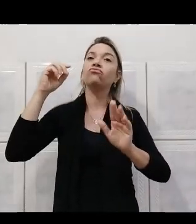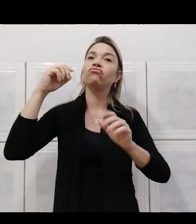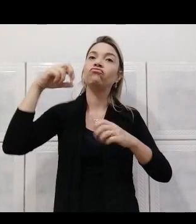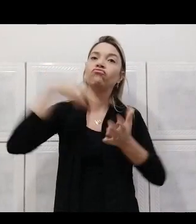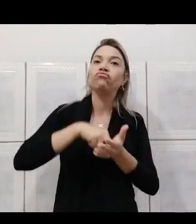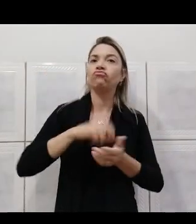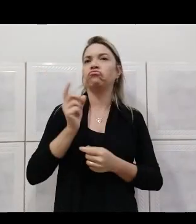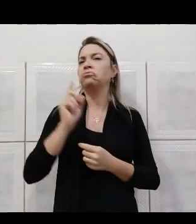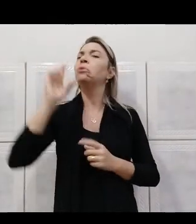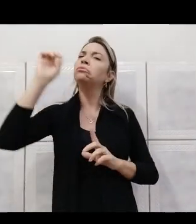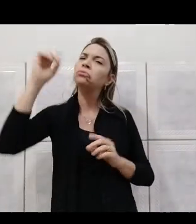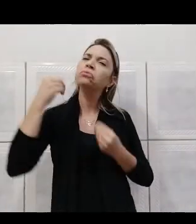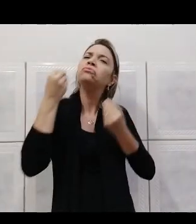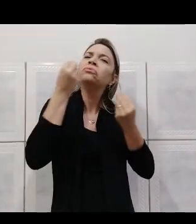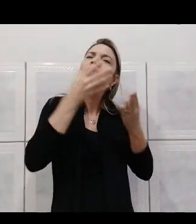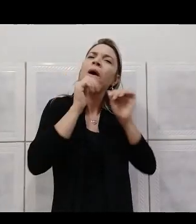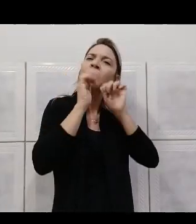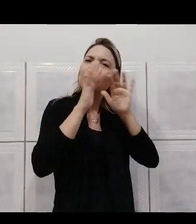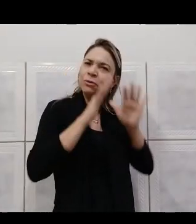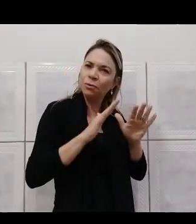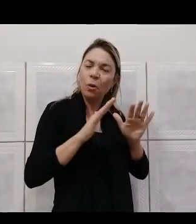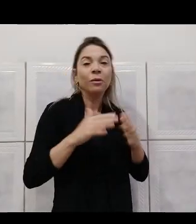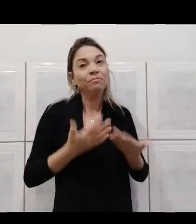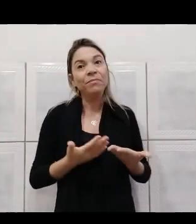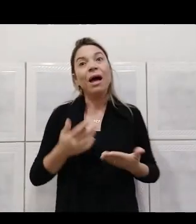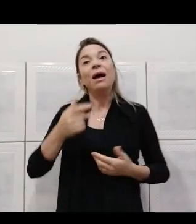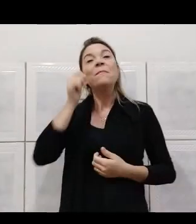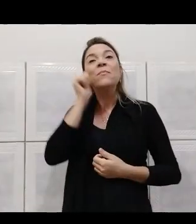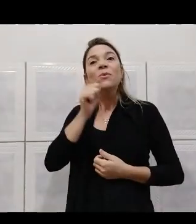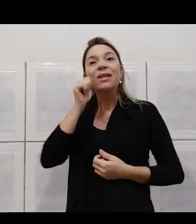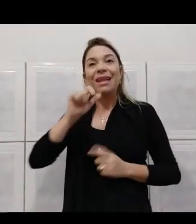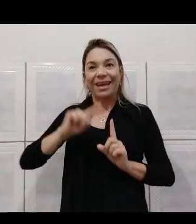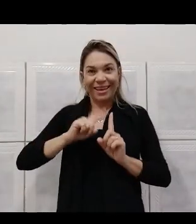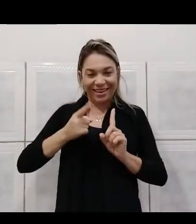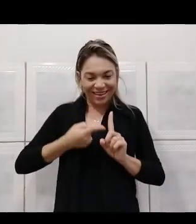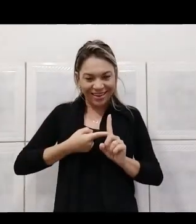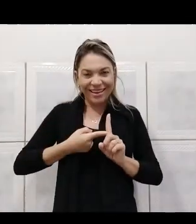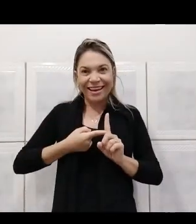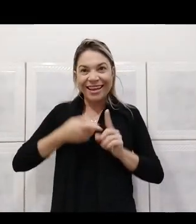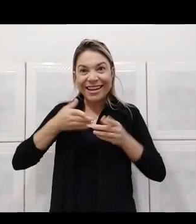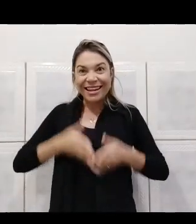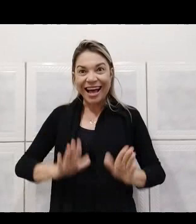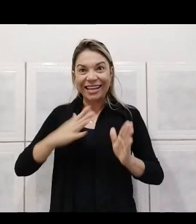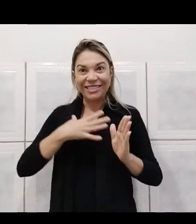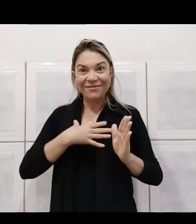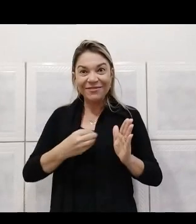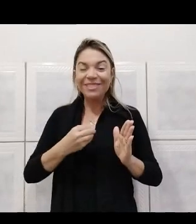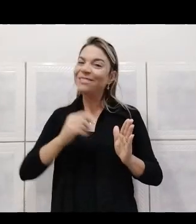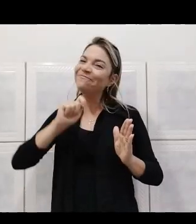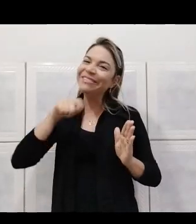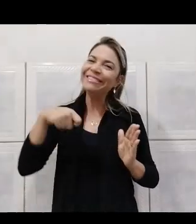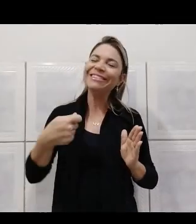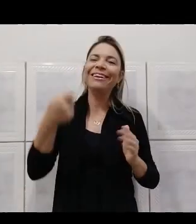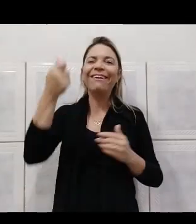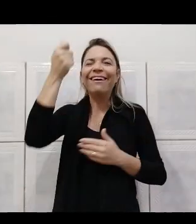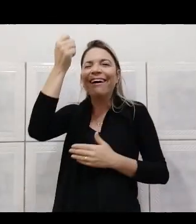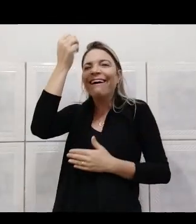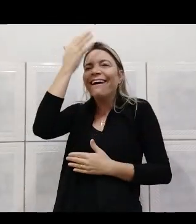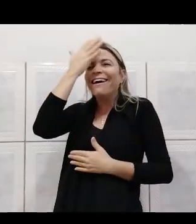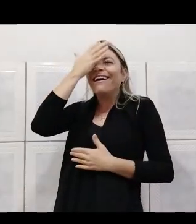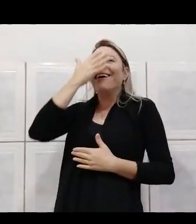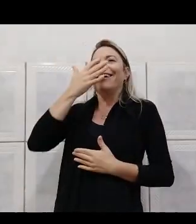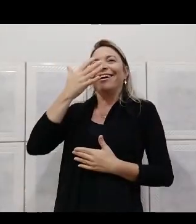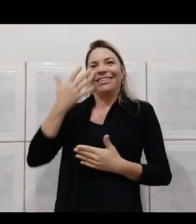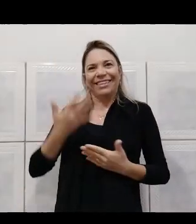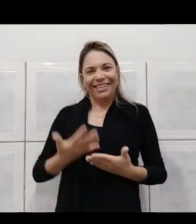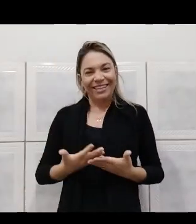Deus, ser mãe é ser abençoada. É importante dizer isso nessa manhã de domingo, não apenas